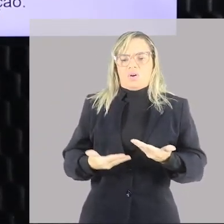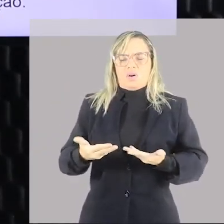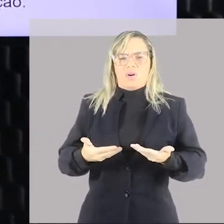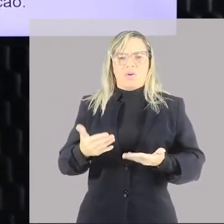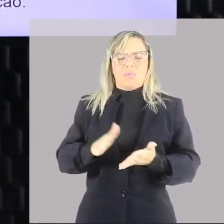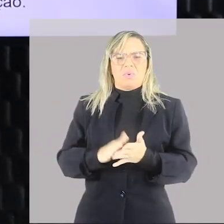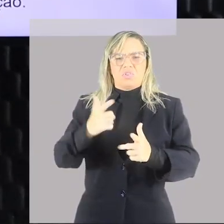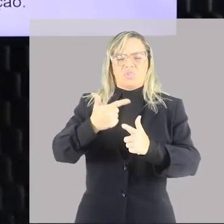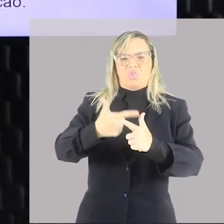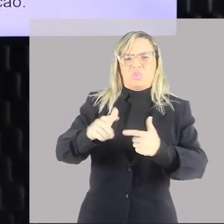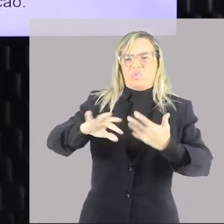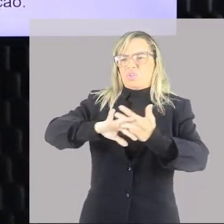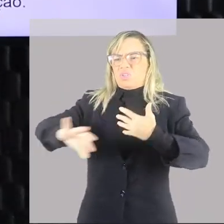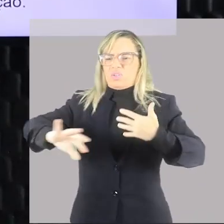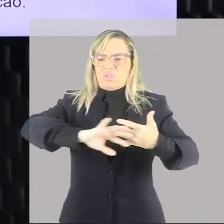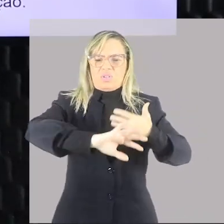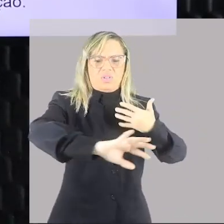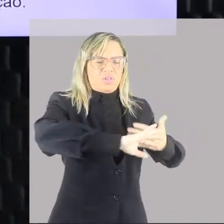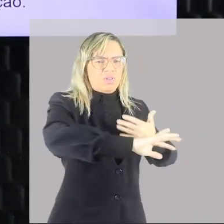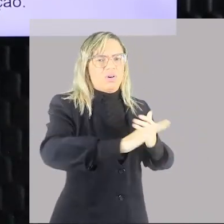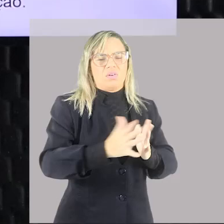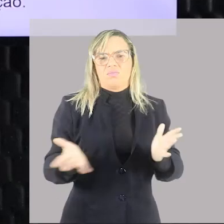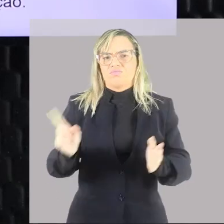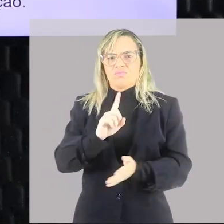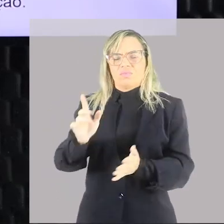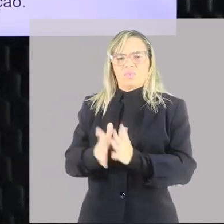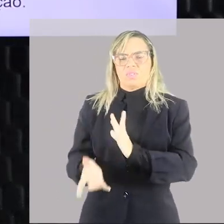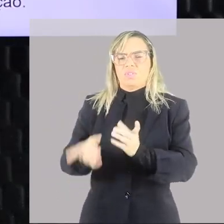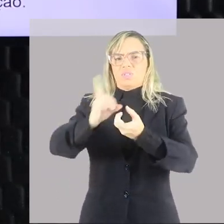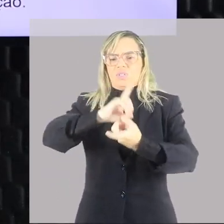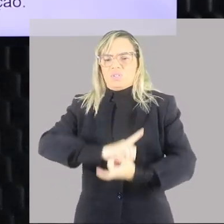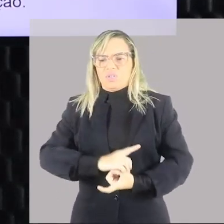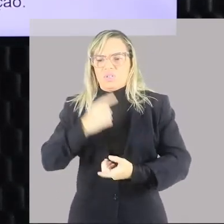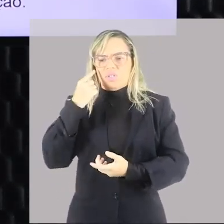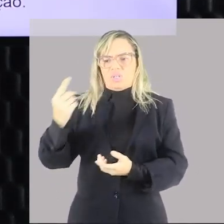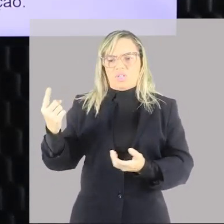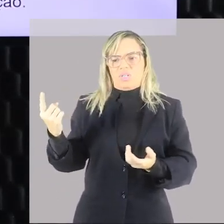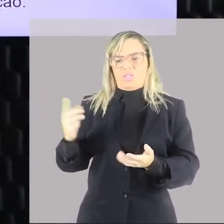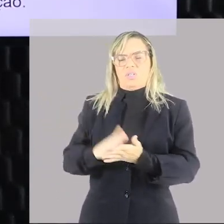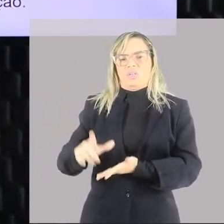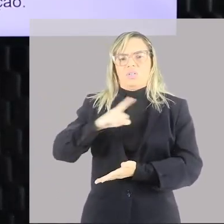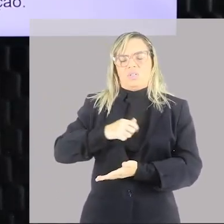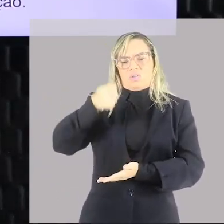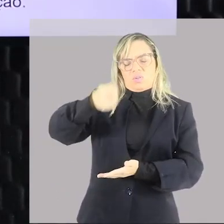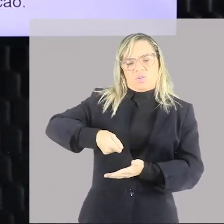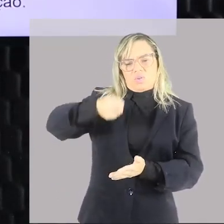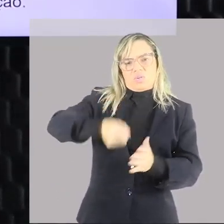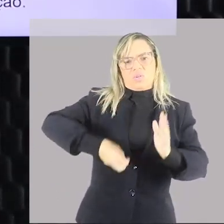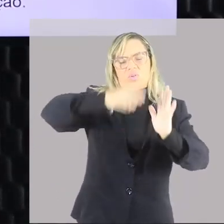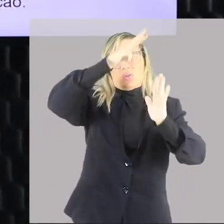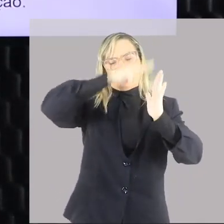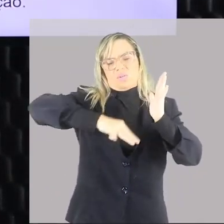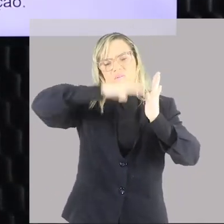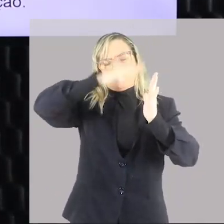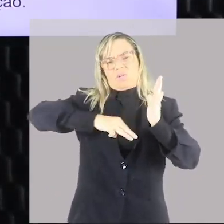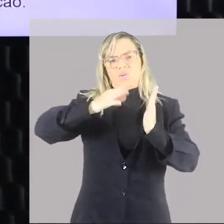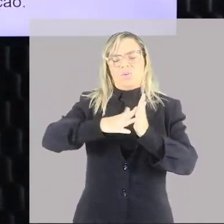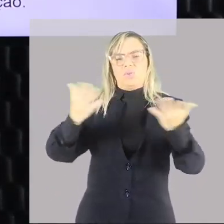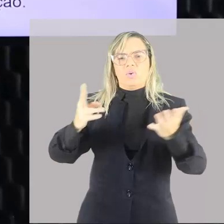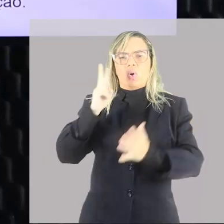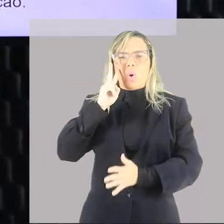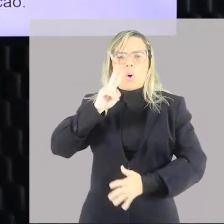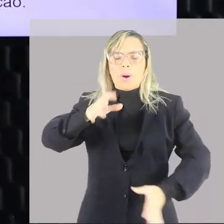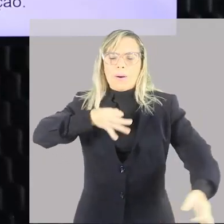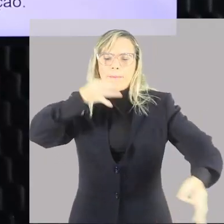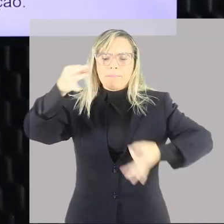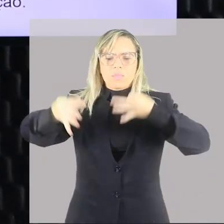compartimentalização, fragmentalização, pelo contrário. Ela tem um rigor metodológico, ela tem uma visão de